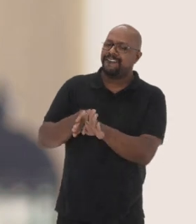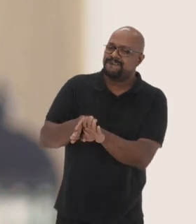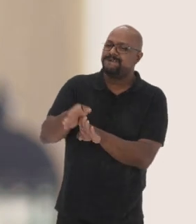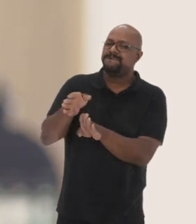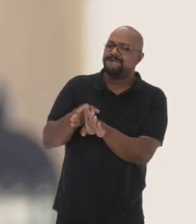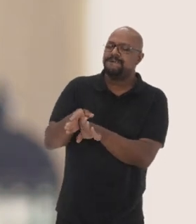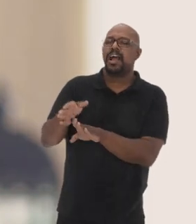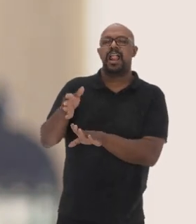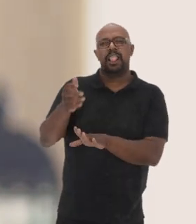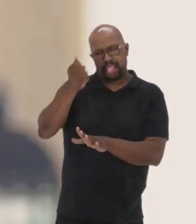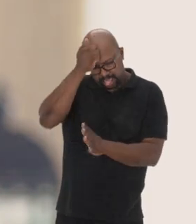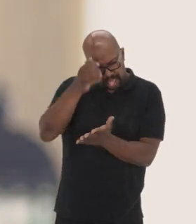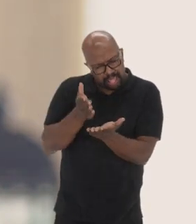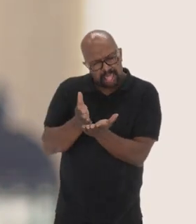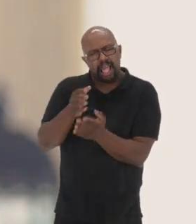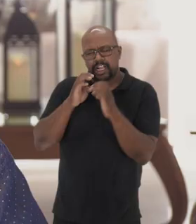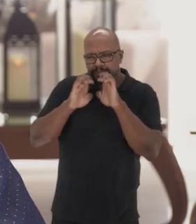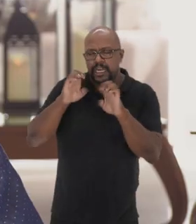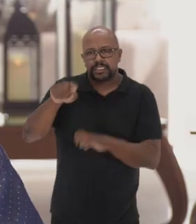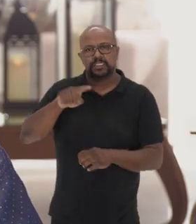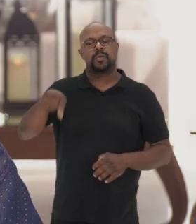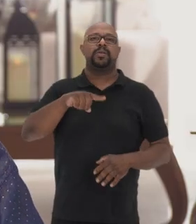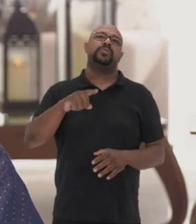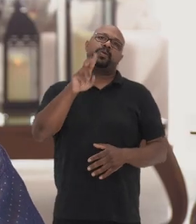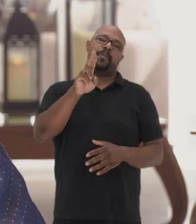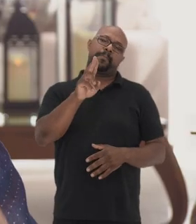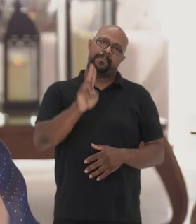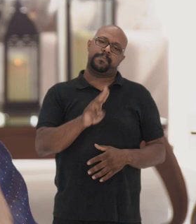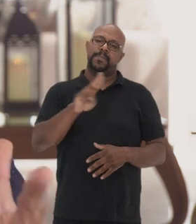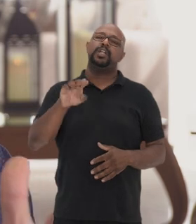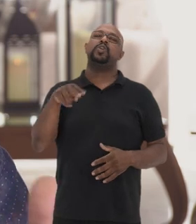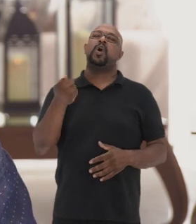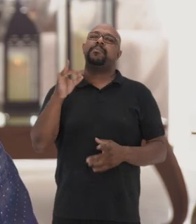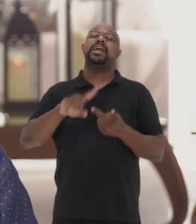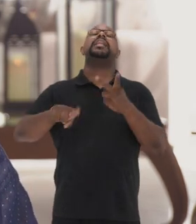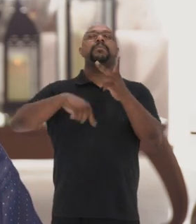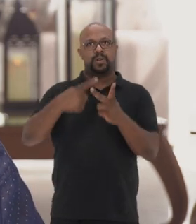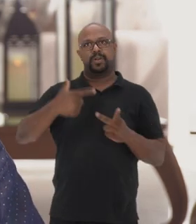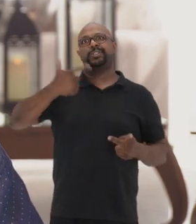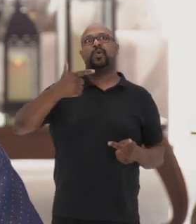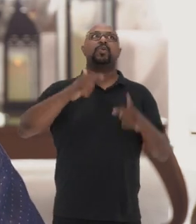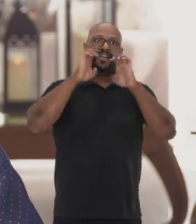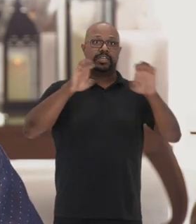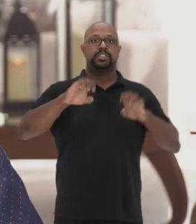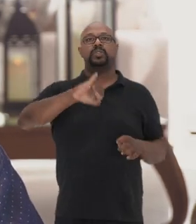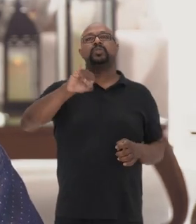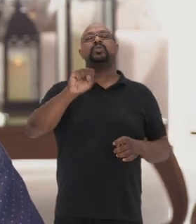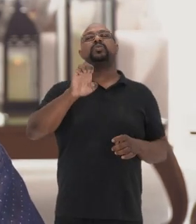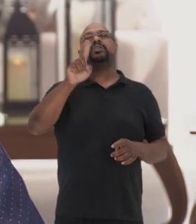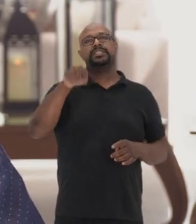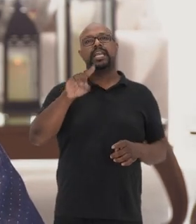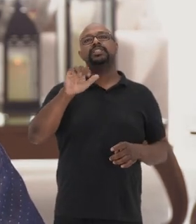pelos padres liderados pelo Nóbrega e depois pelo segundo grande evangelizador José de